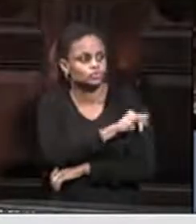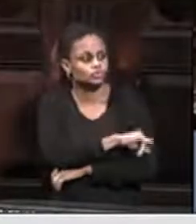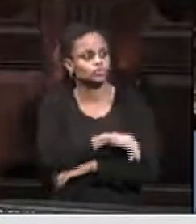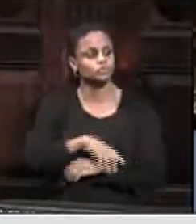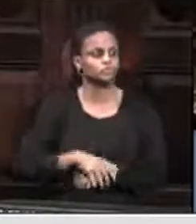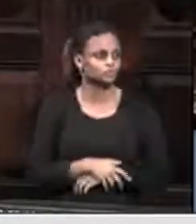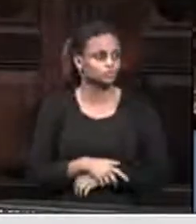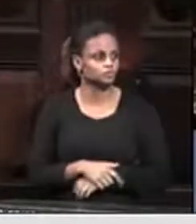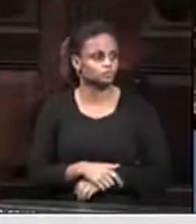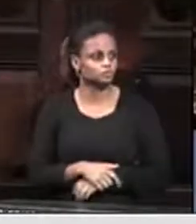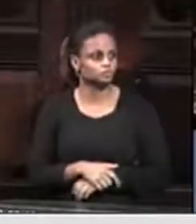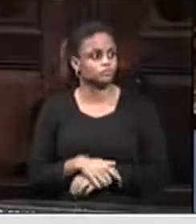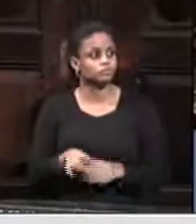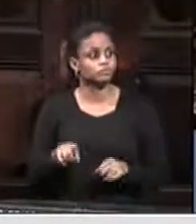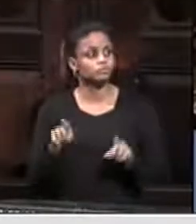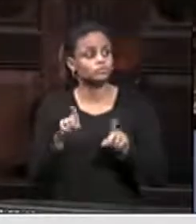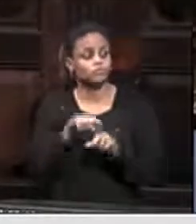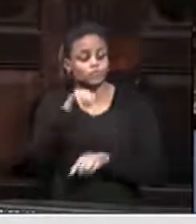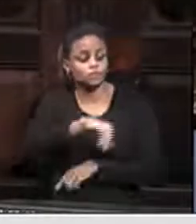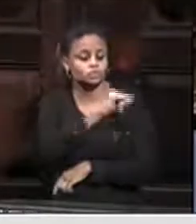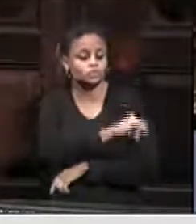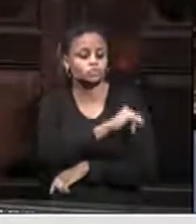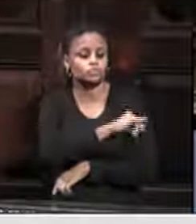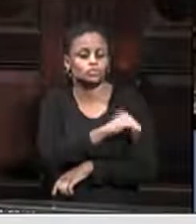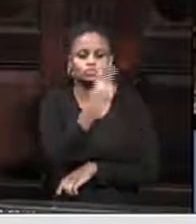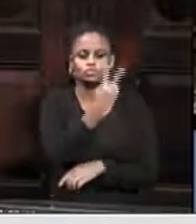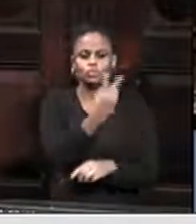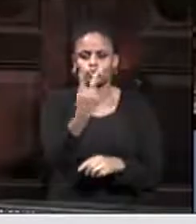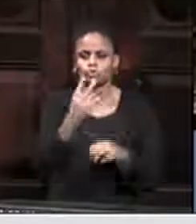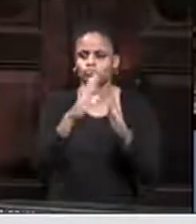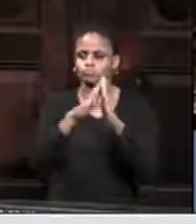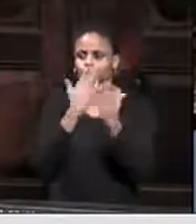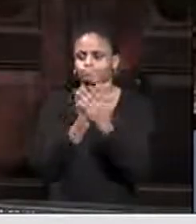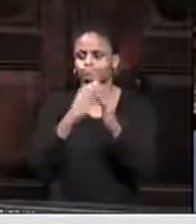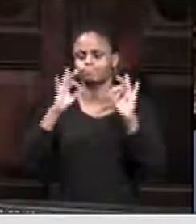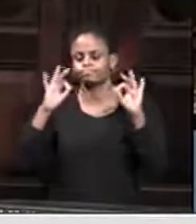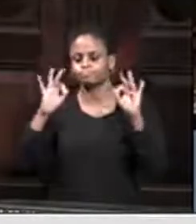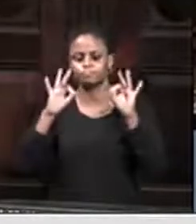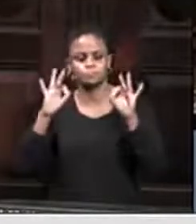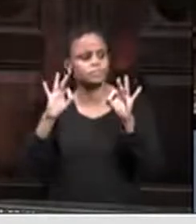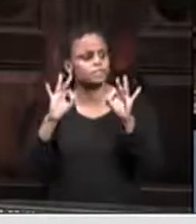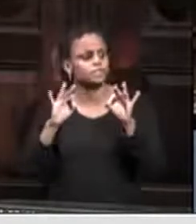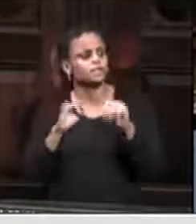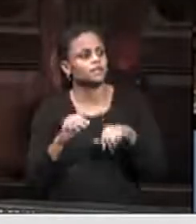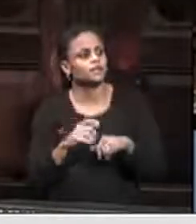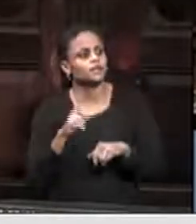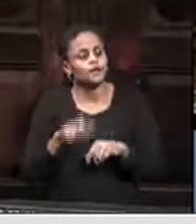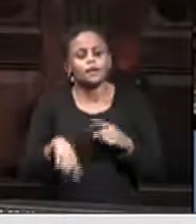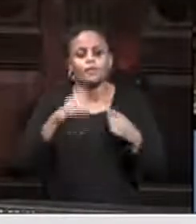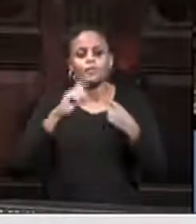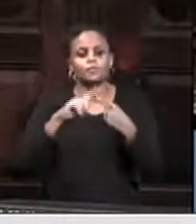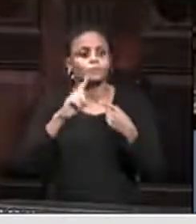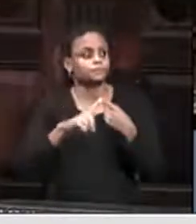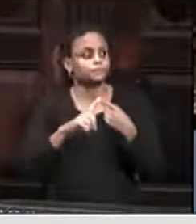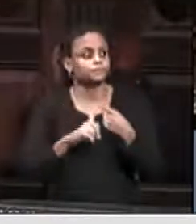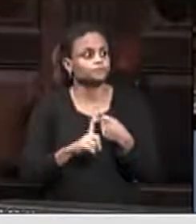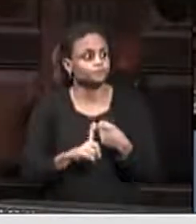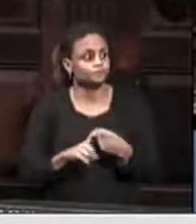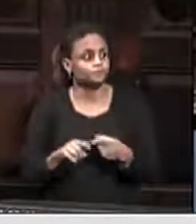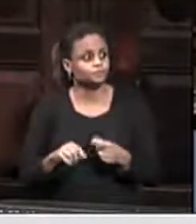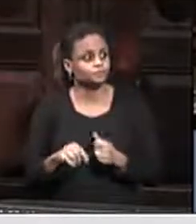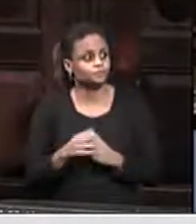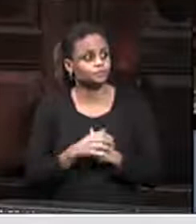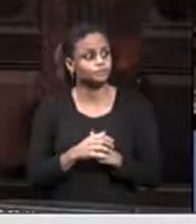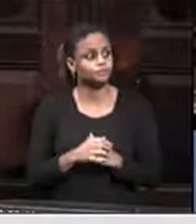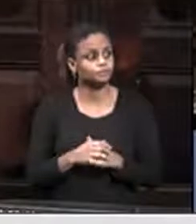Rio de Janeiro tem dois belíssimos exemplares desta rede, através do Instituto Federal de Educação, Ciência e Tecnologia